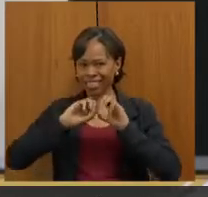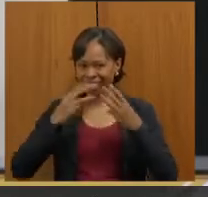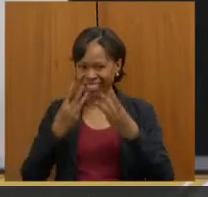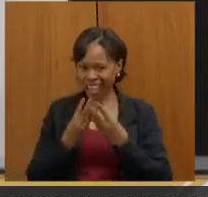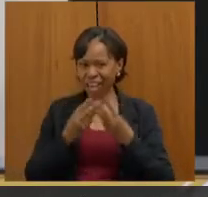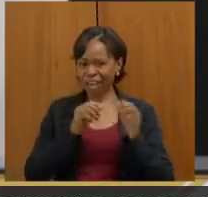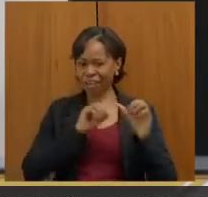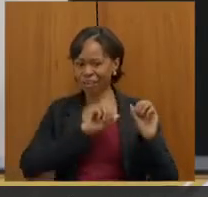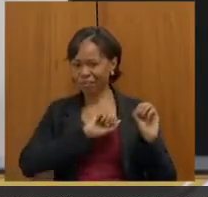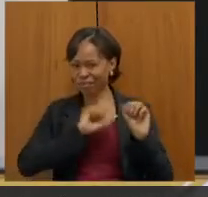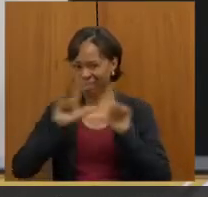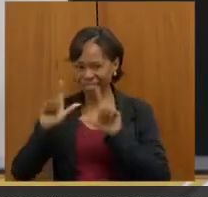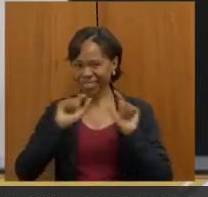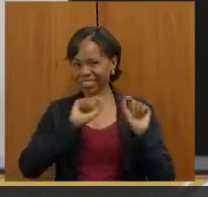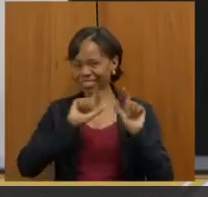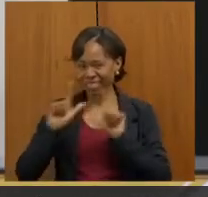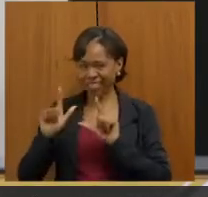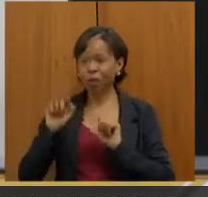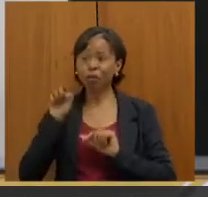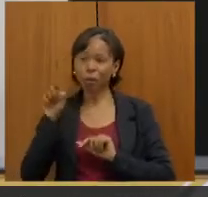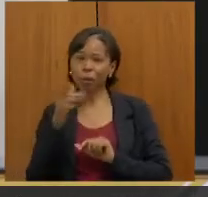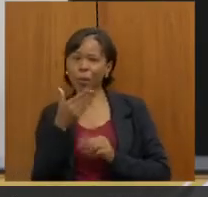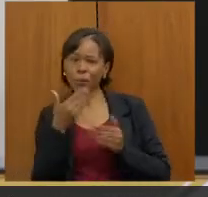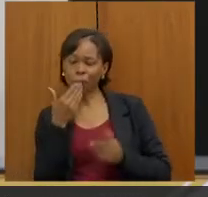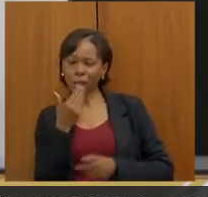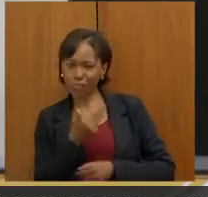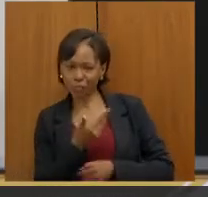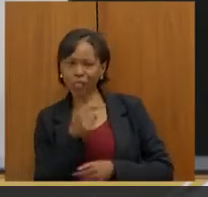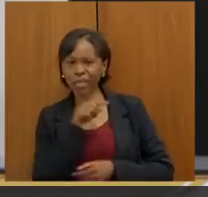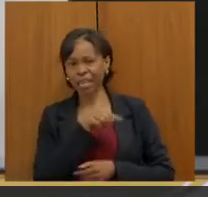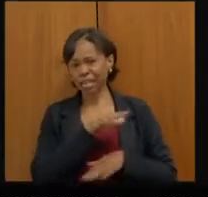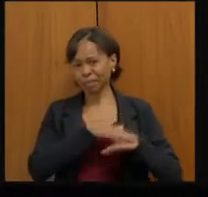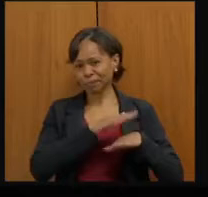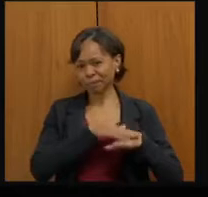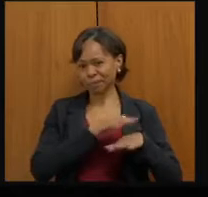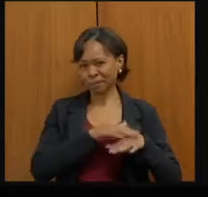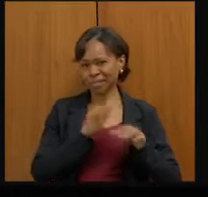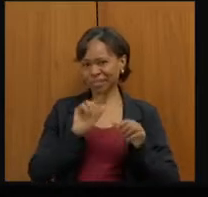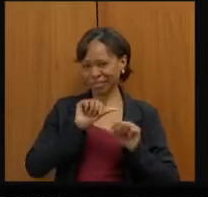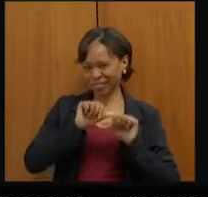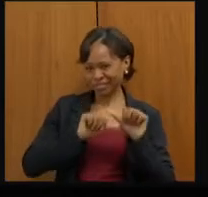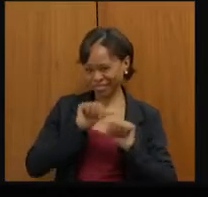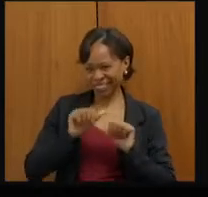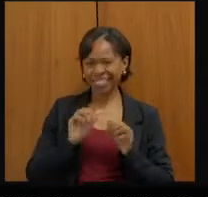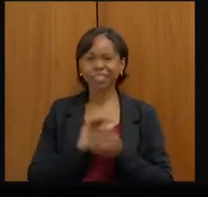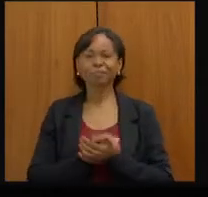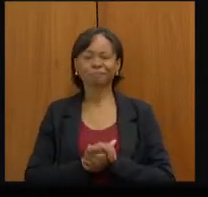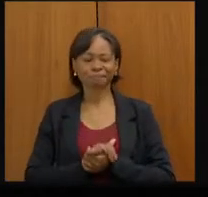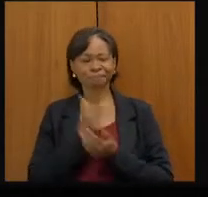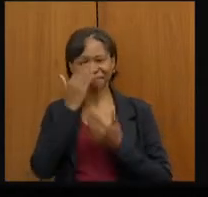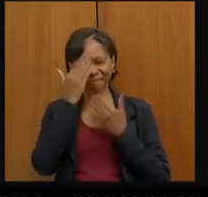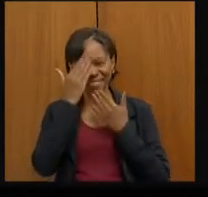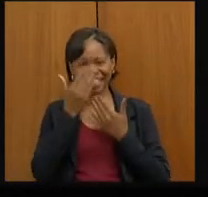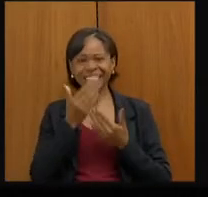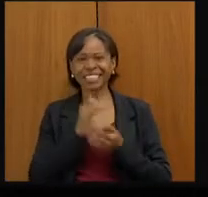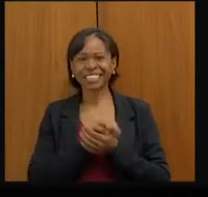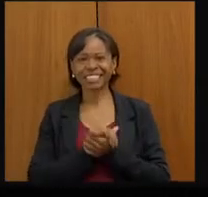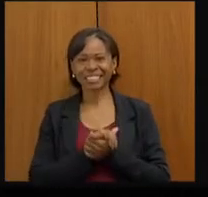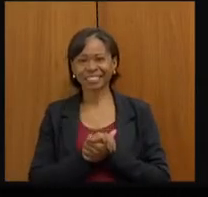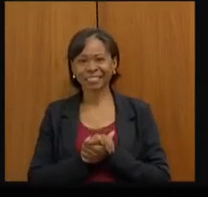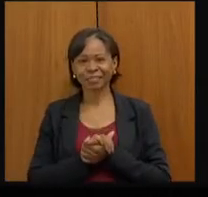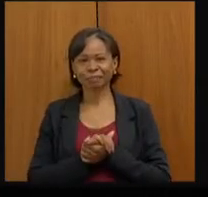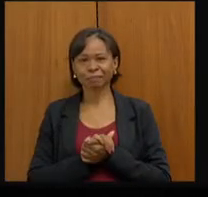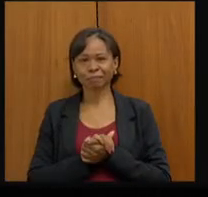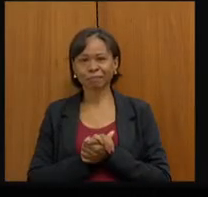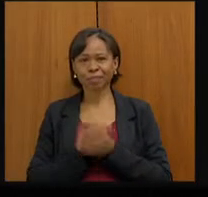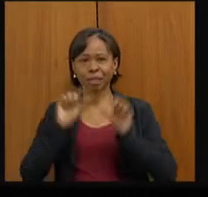enterrado só pedir para passar aquelas mesmo então manuseando aqui para senhora é pode tomar a gente tá na tradicional família mineira